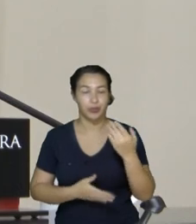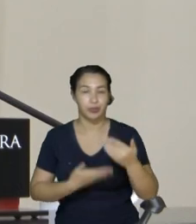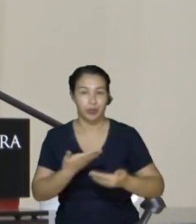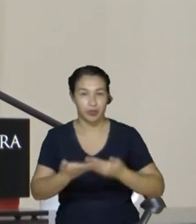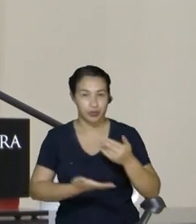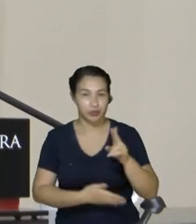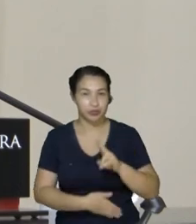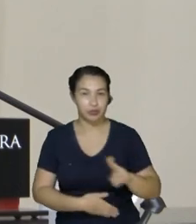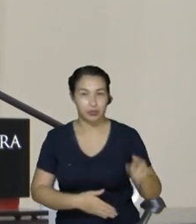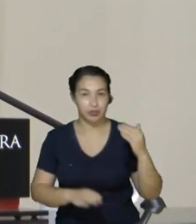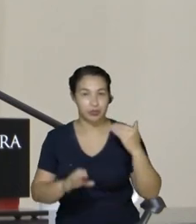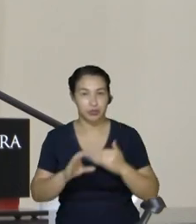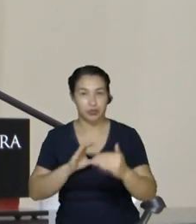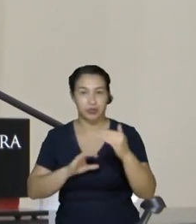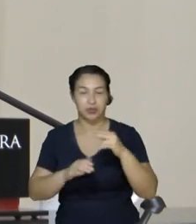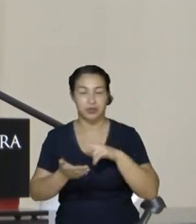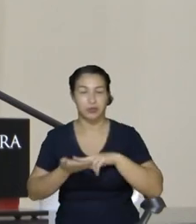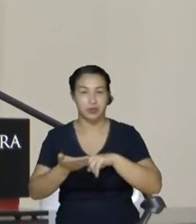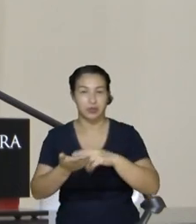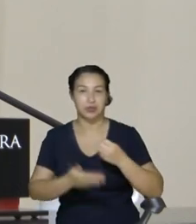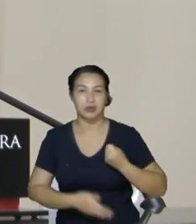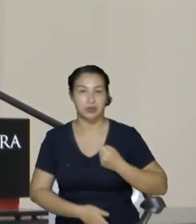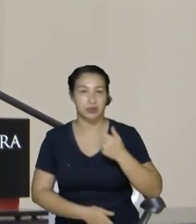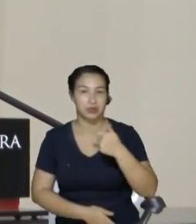nominal encaminhado pela mensagem número